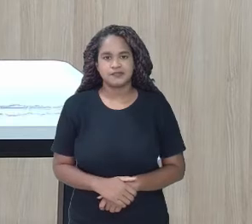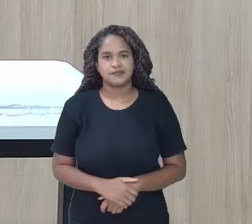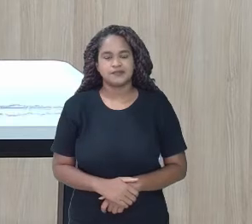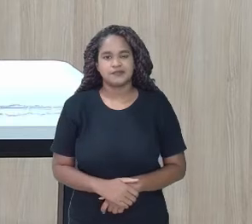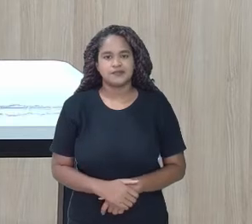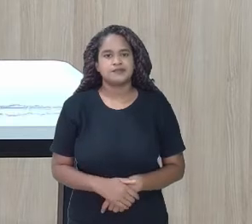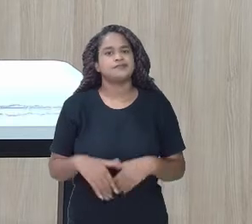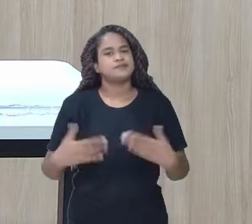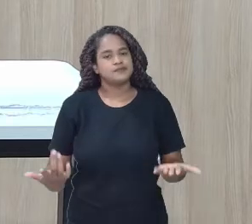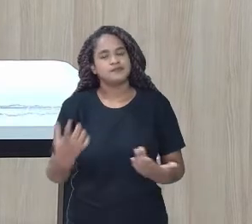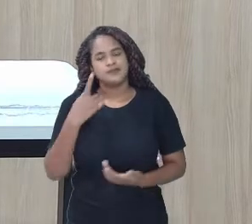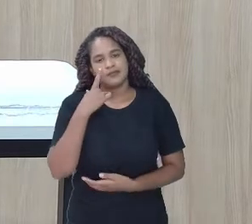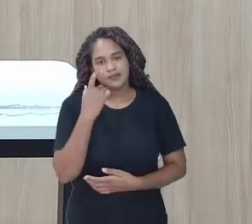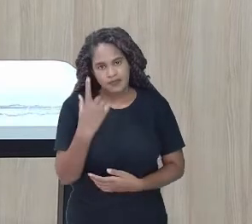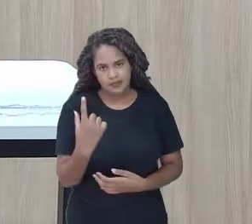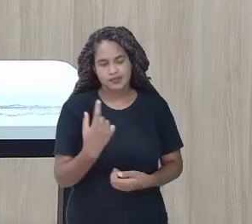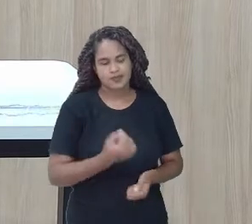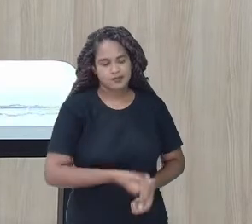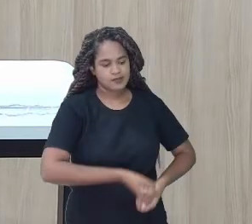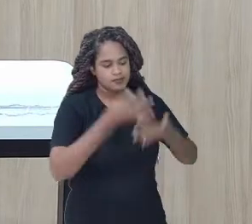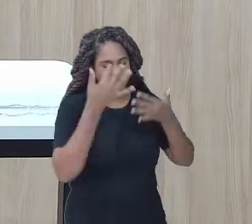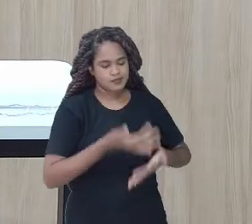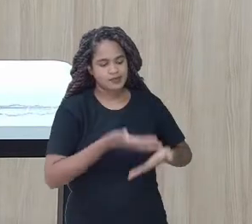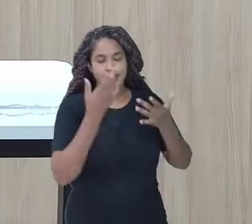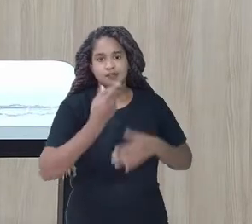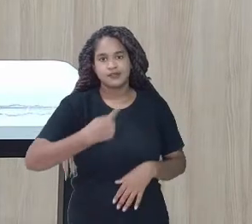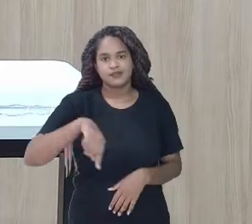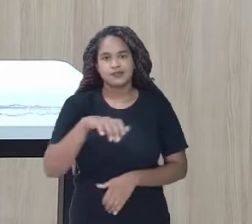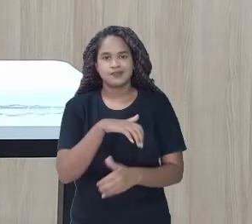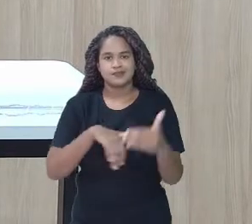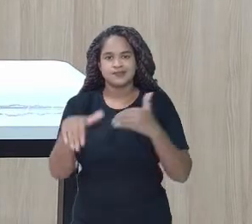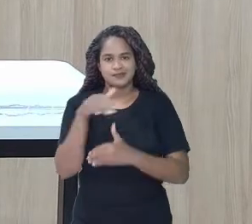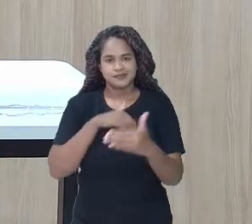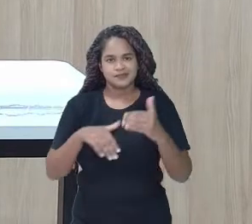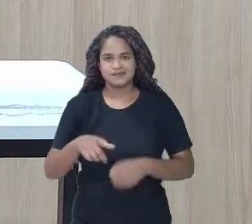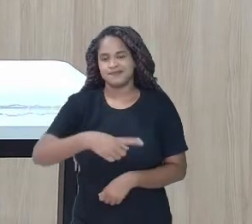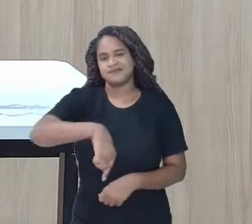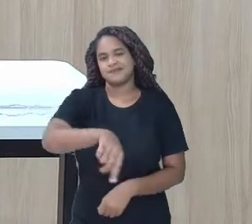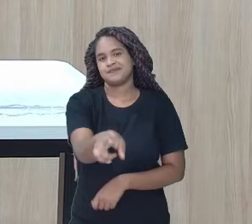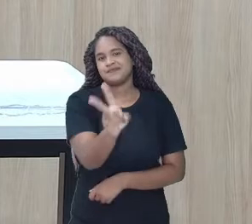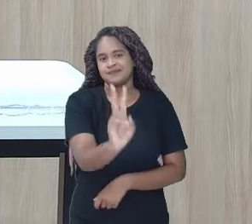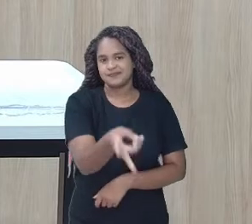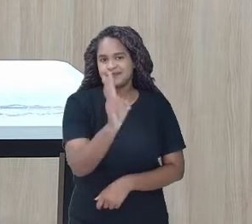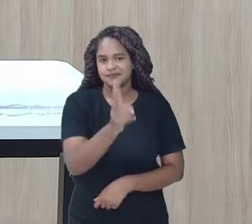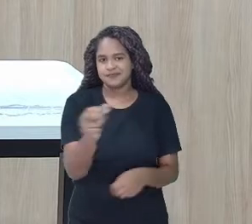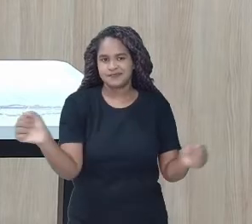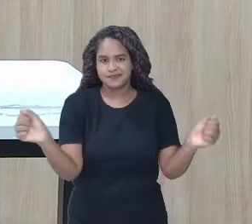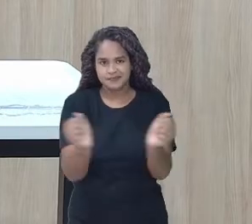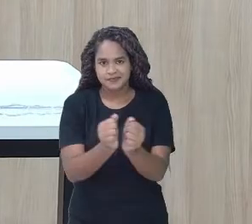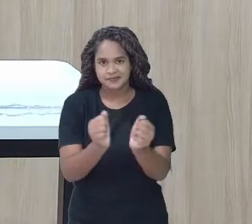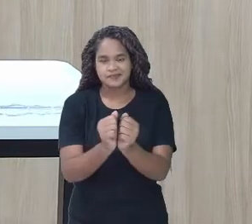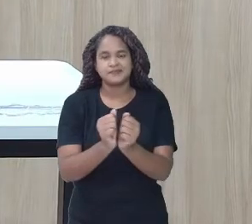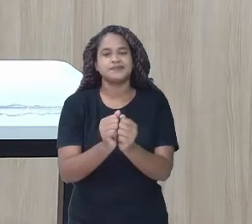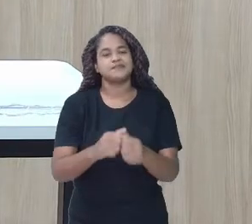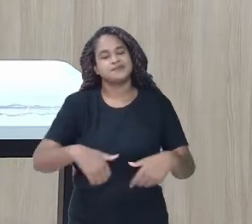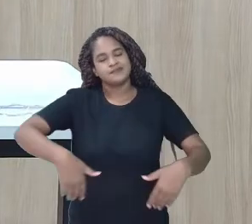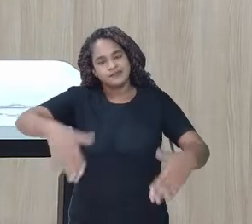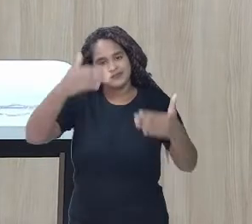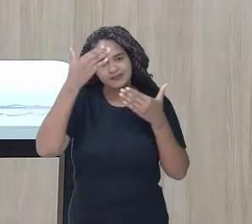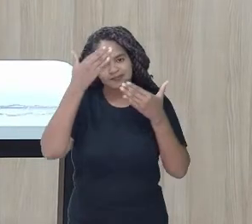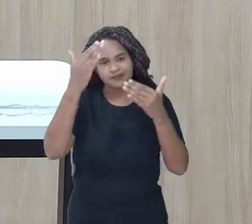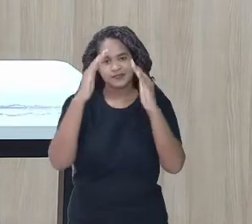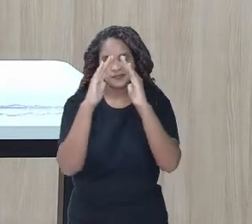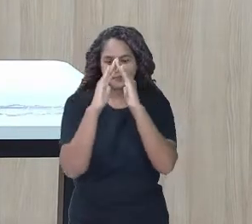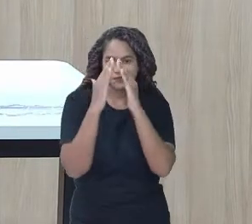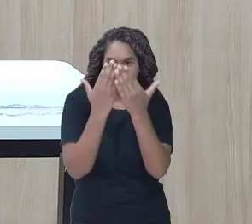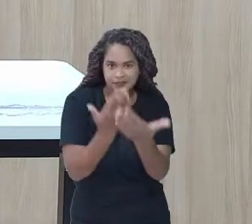E é muito interessante no chat a presença de vocês que sempre estão aqui conosco desde já, agradecendo às